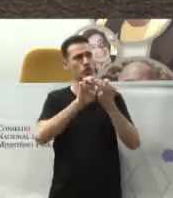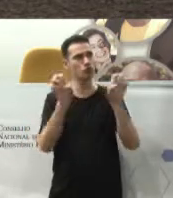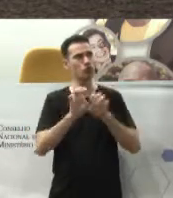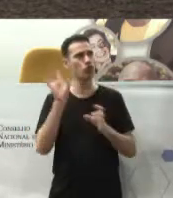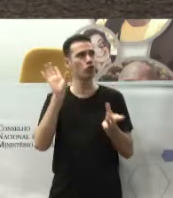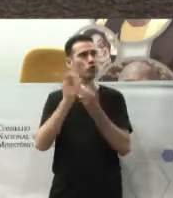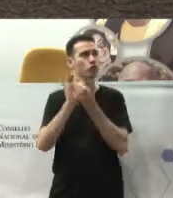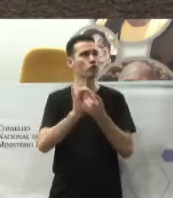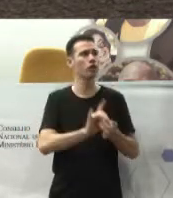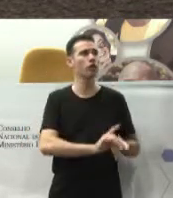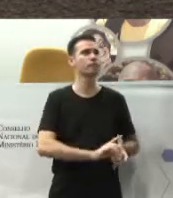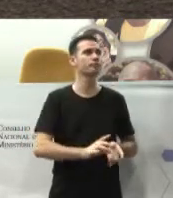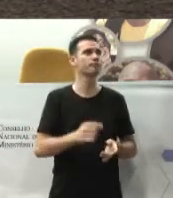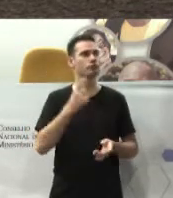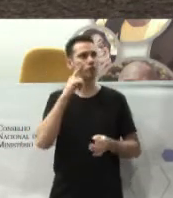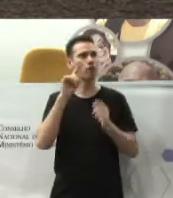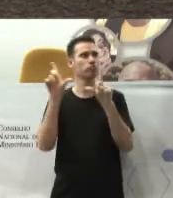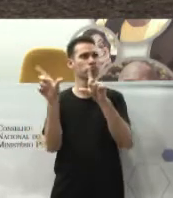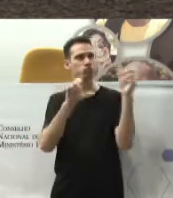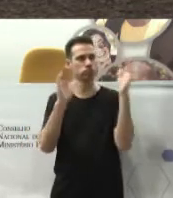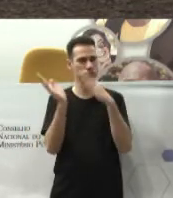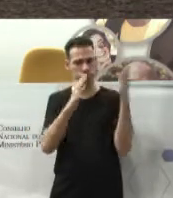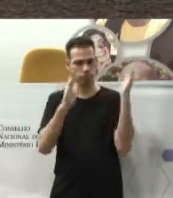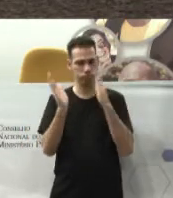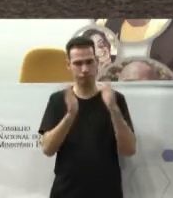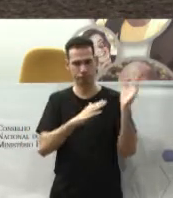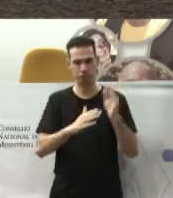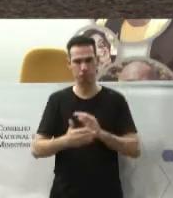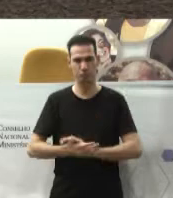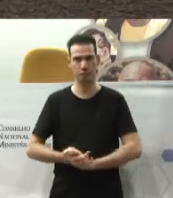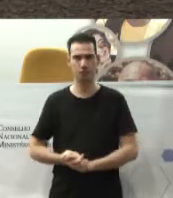pular aqui algumas coisas só para adiantar um pouquinho com vocês.